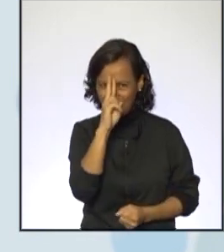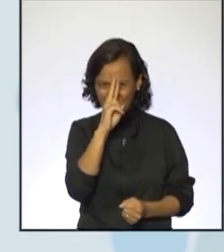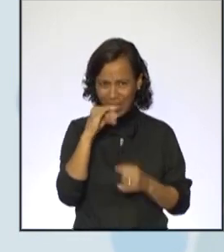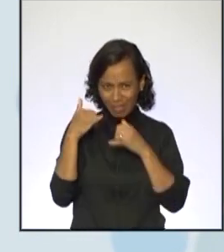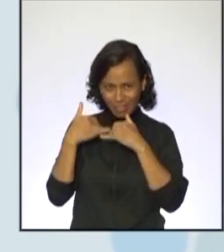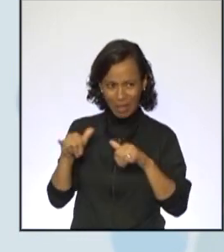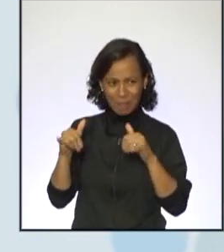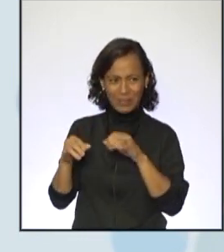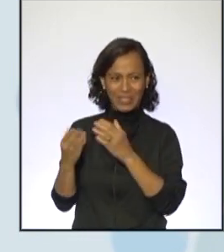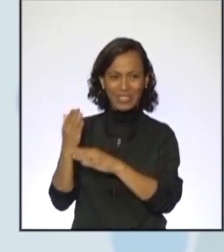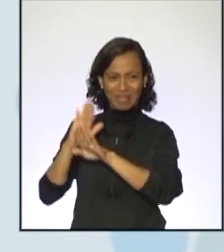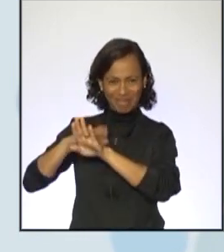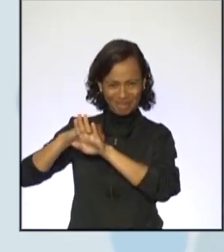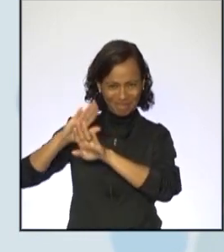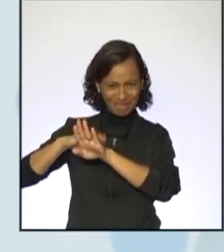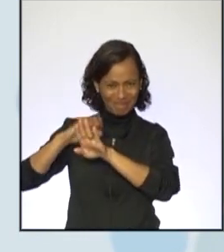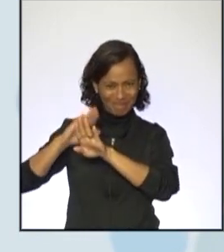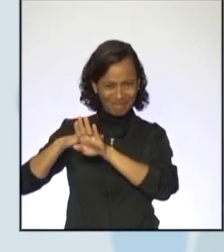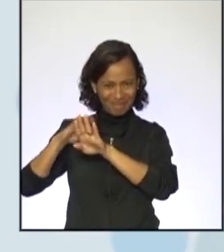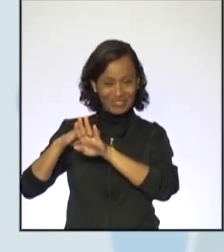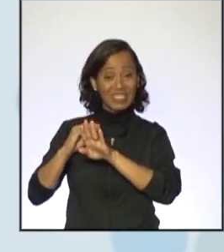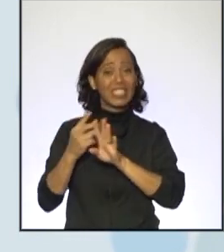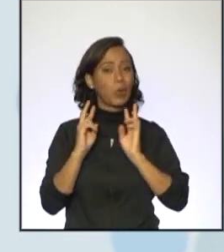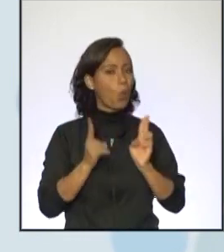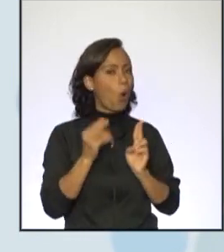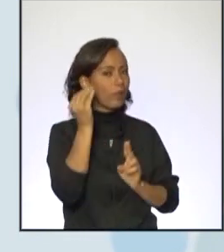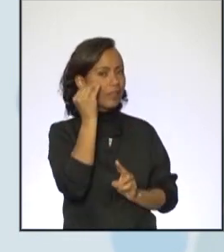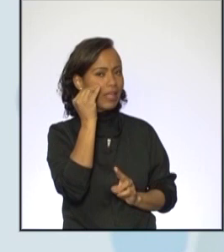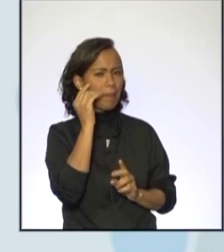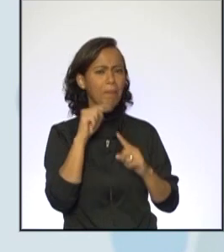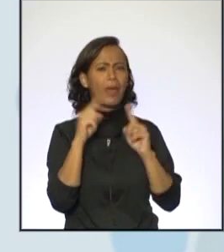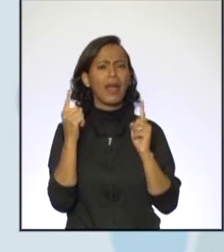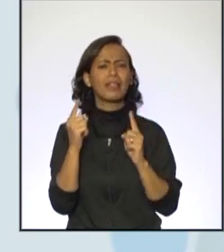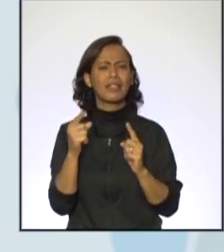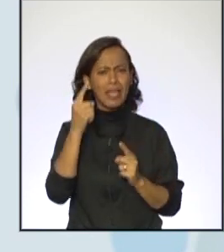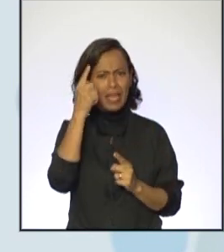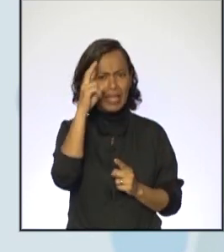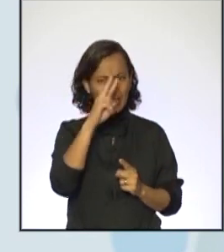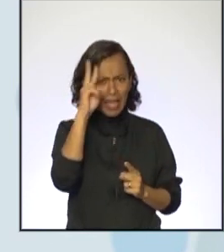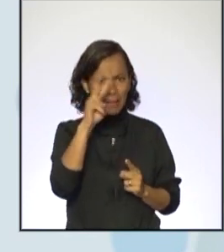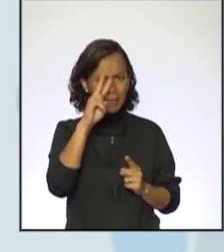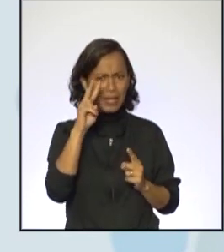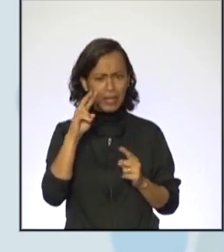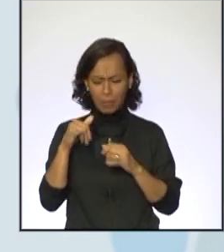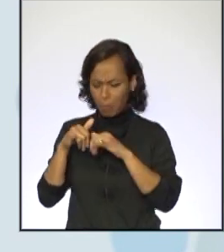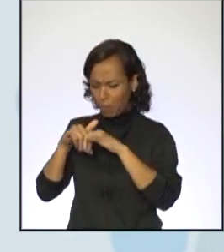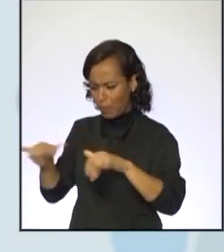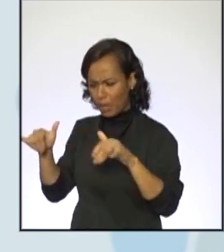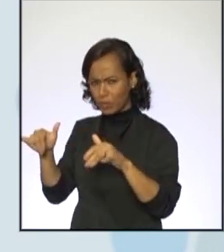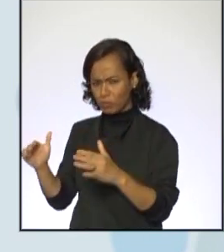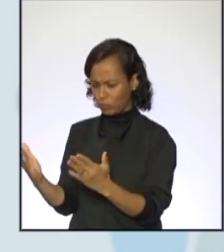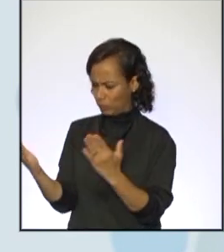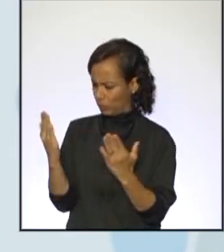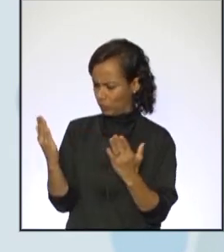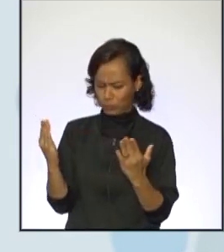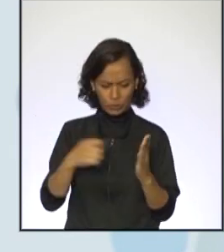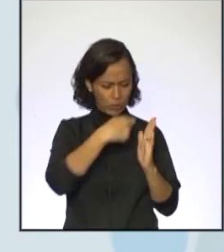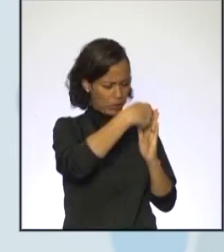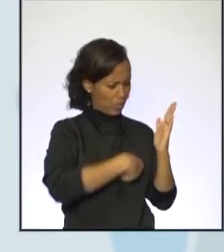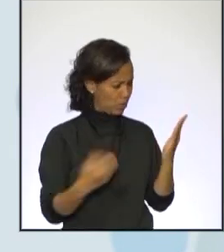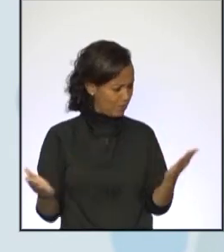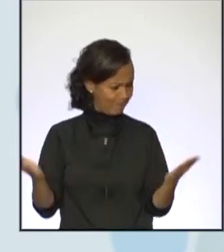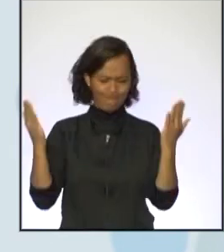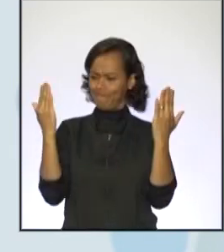educativa? Tá? E agora comparem com o primeiro pedacinho da propaganda. Elas são